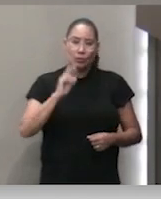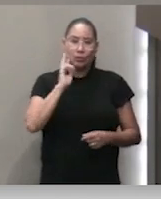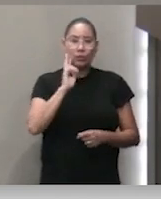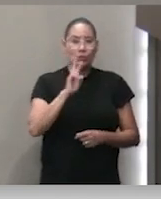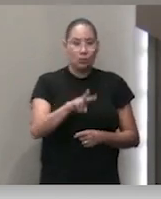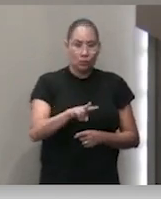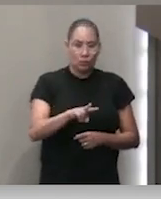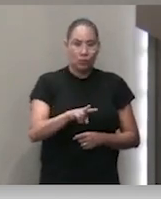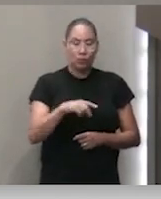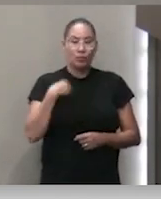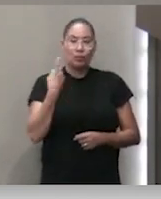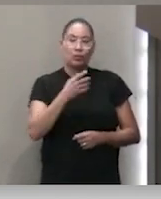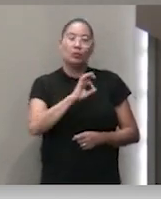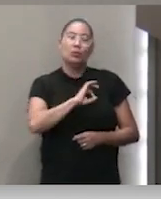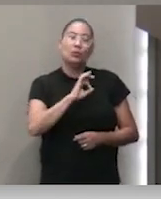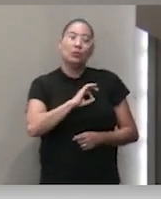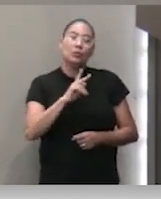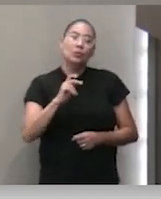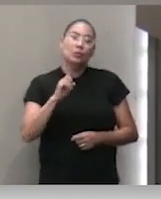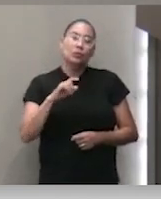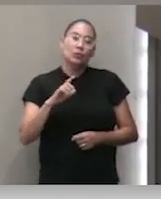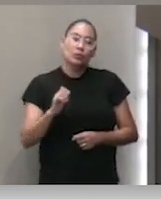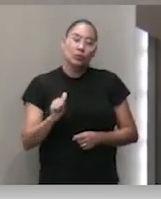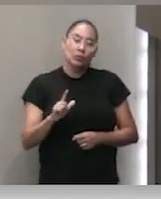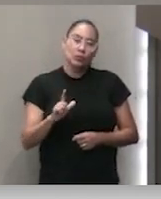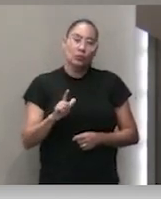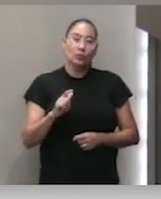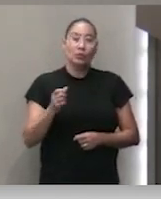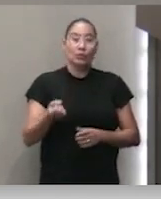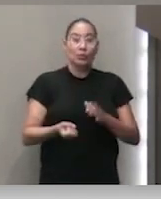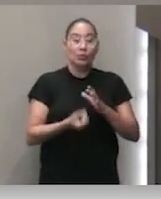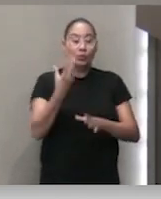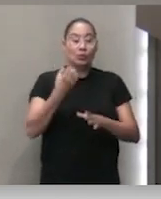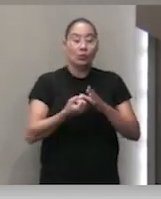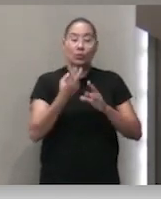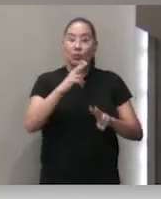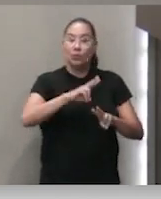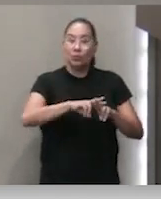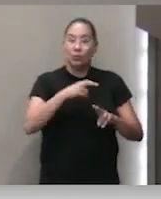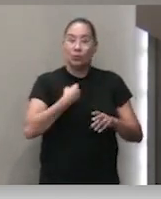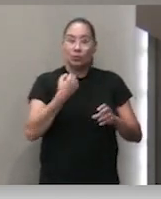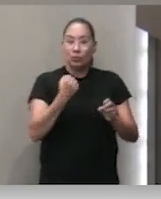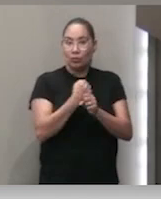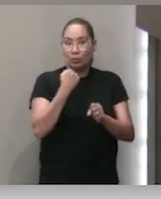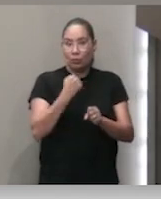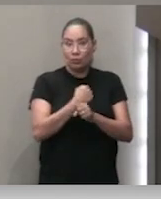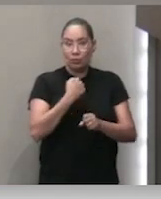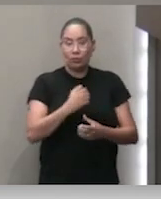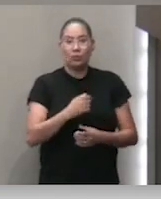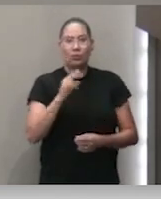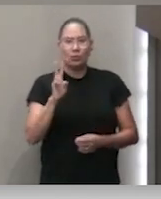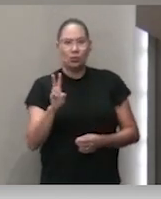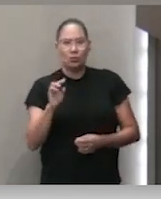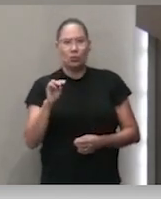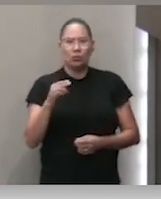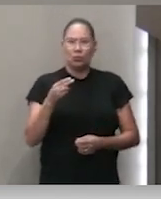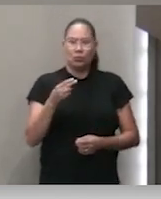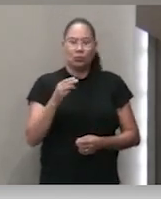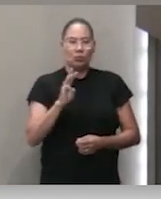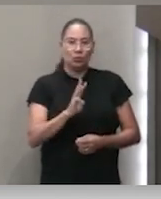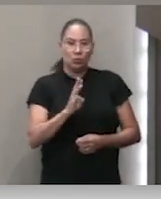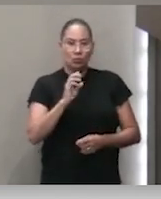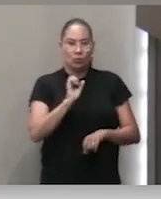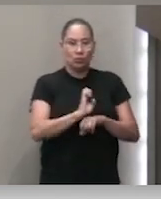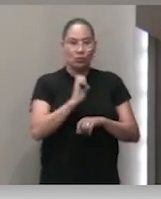olhe para os nossos policiais penais. Sabemos que novas casas prisionais estão em construção, 2, 3 no estado do Rio Grande do